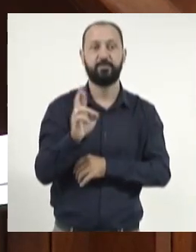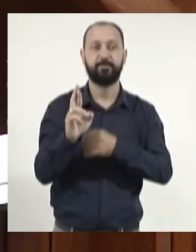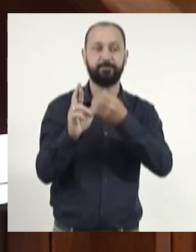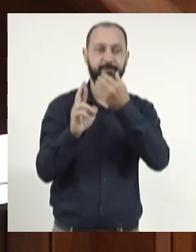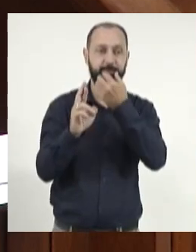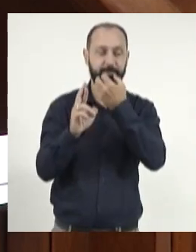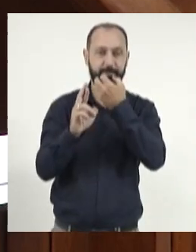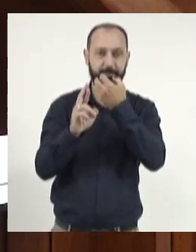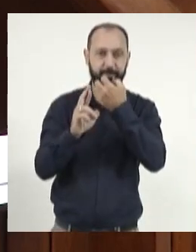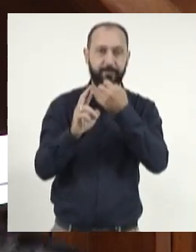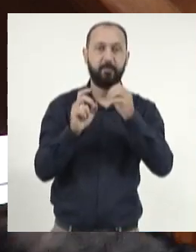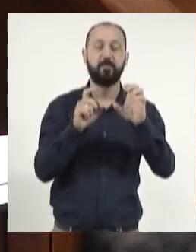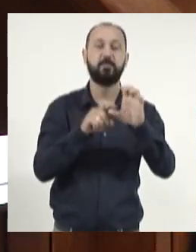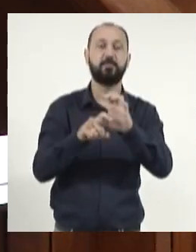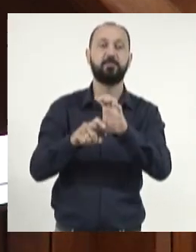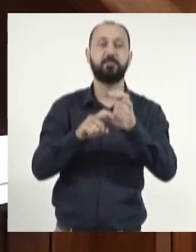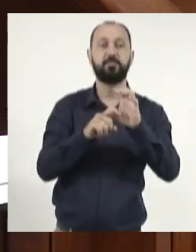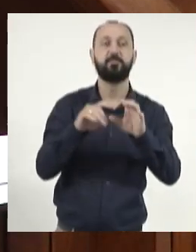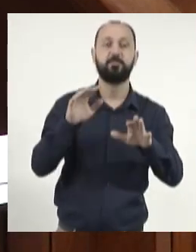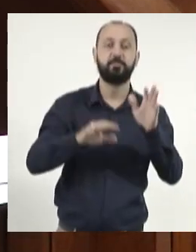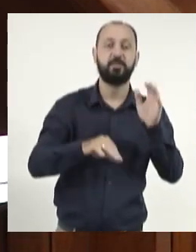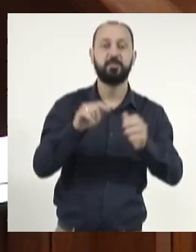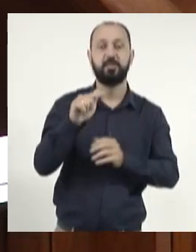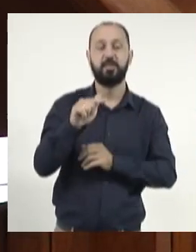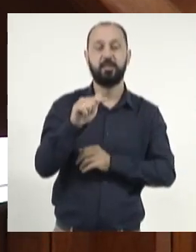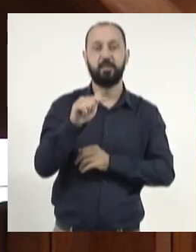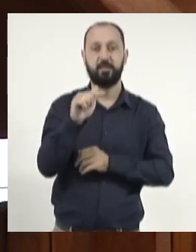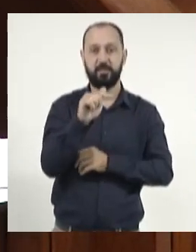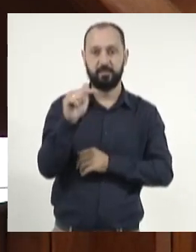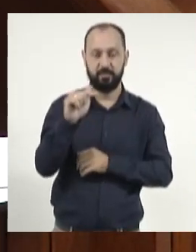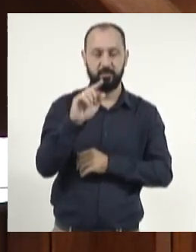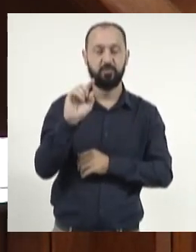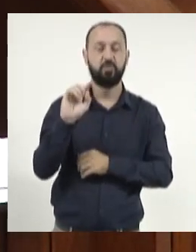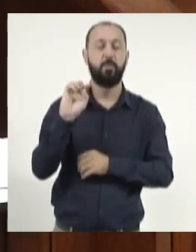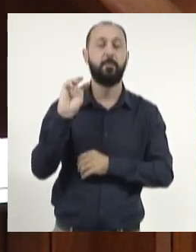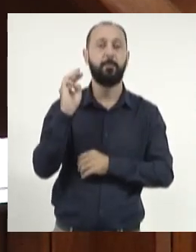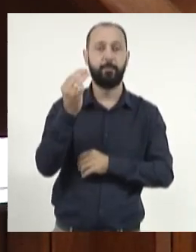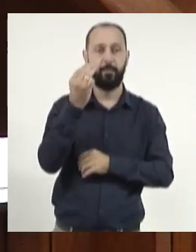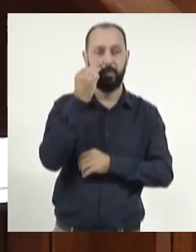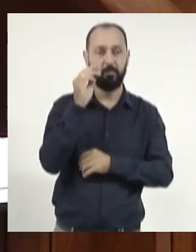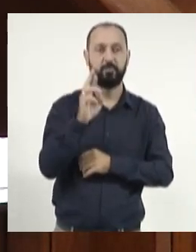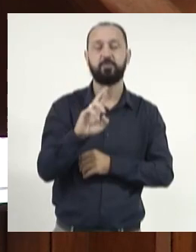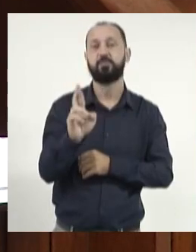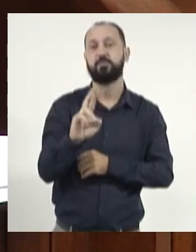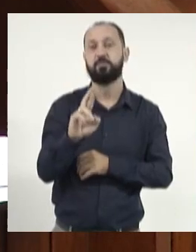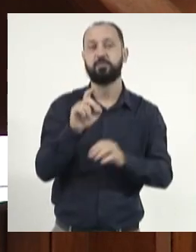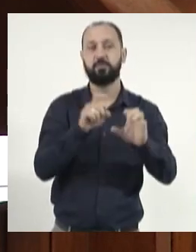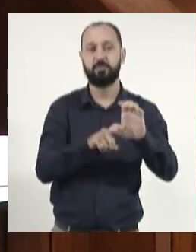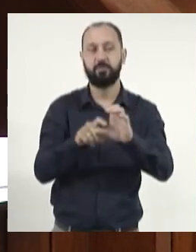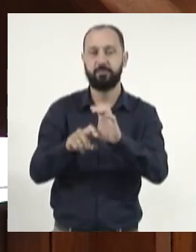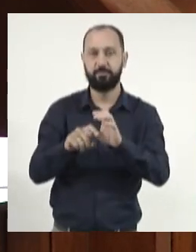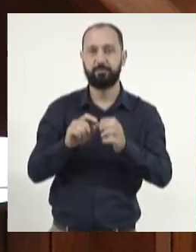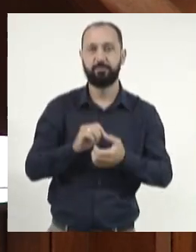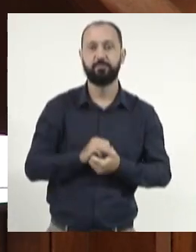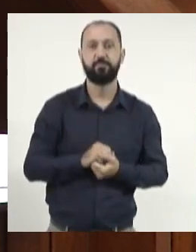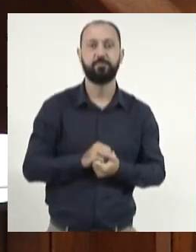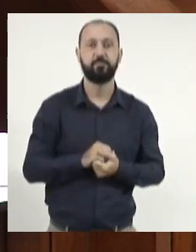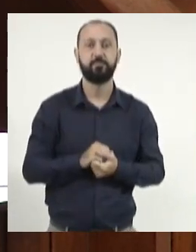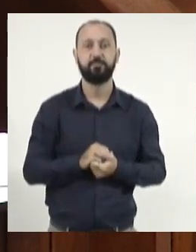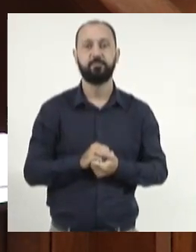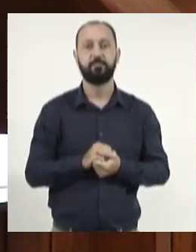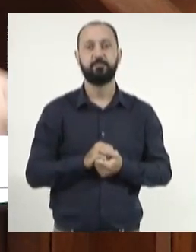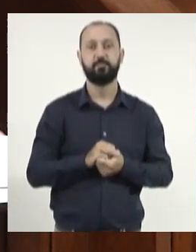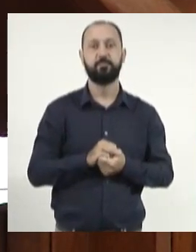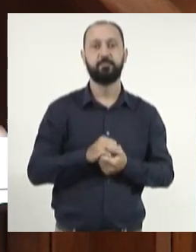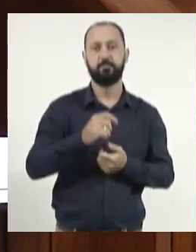R$ 4 milhões e déficit acumulado de mais de R$ 77 milhões nas contas da instituição.